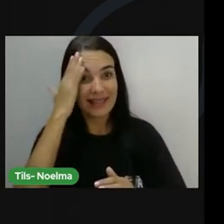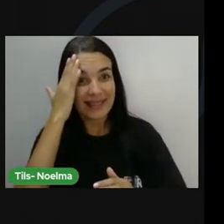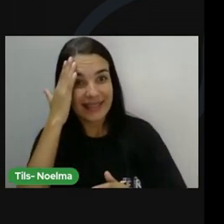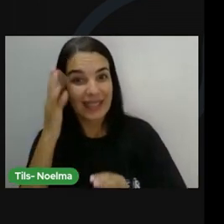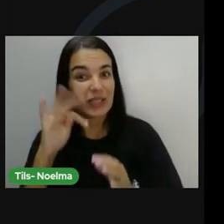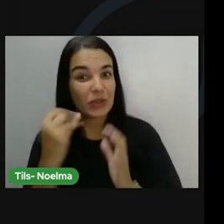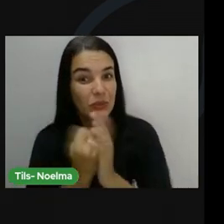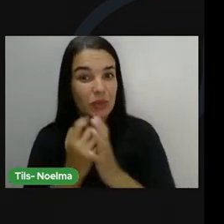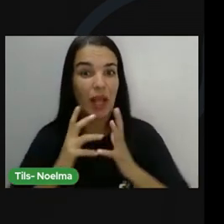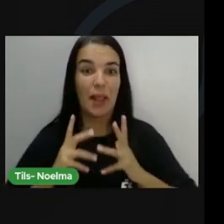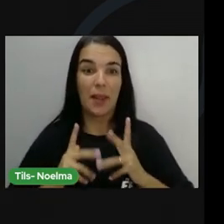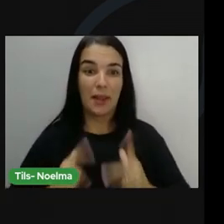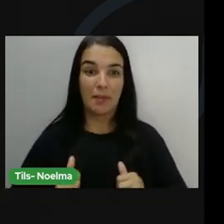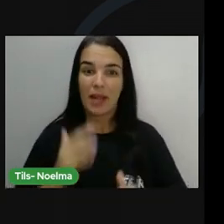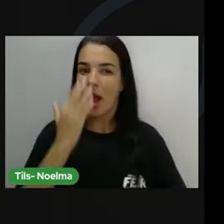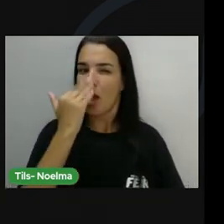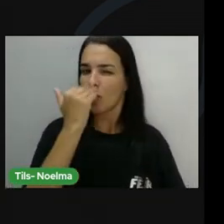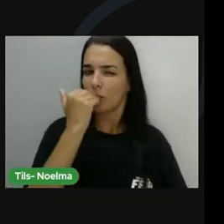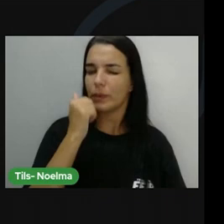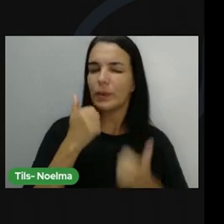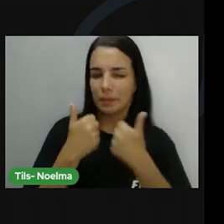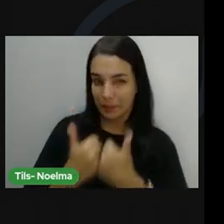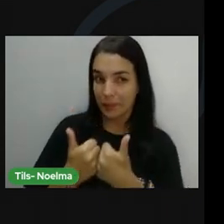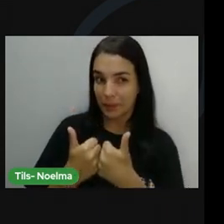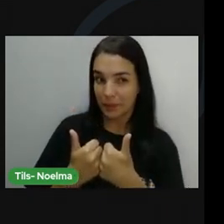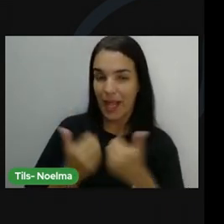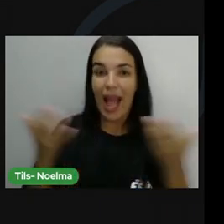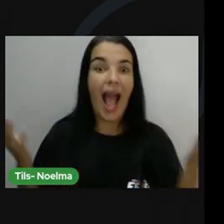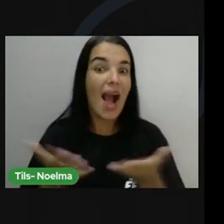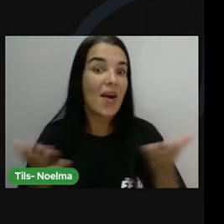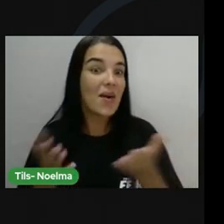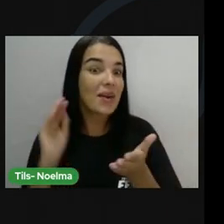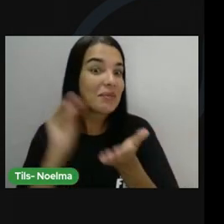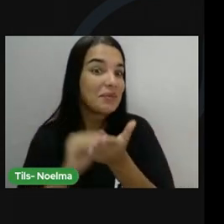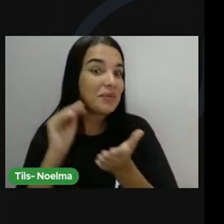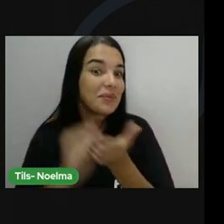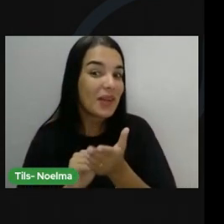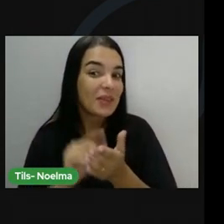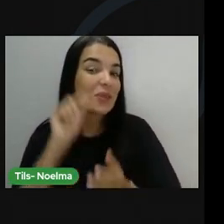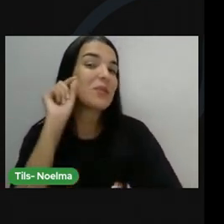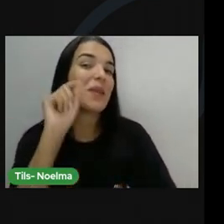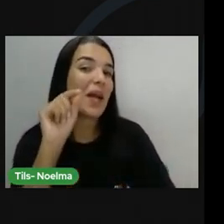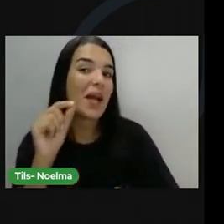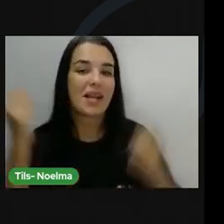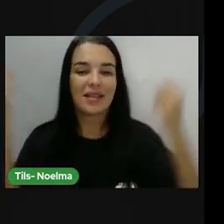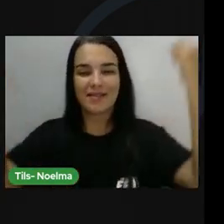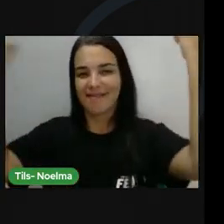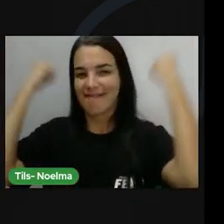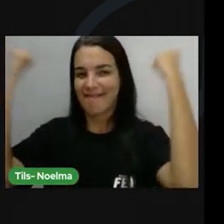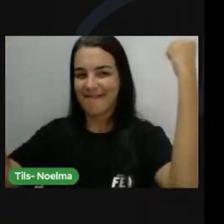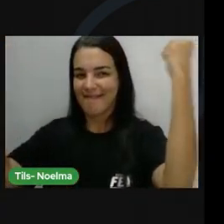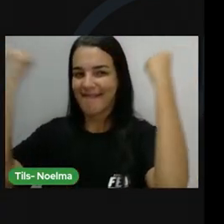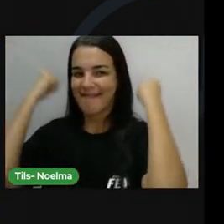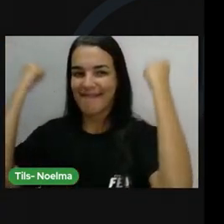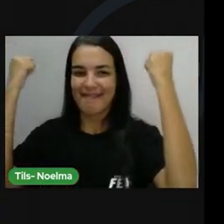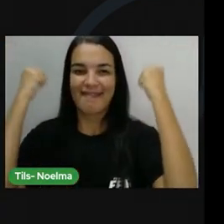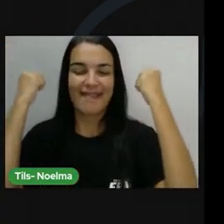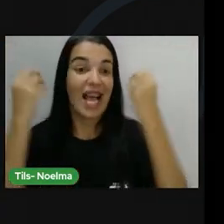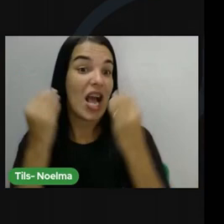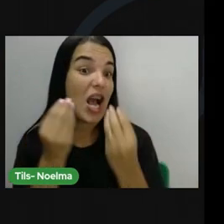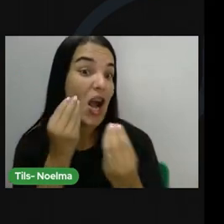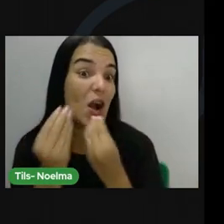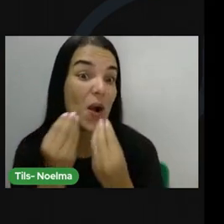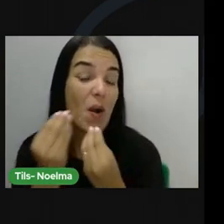quanto de uma boa comida para ficarem saudáveis. Mas ainda falta uma regrinha de ouro, os exercícios. Afinal,